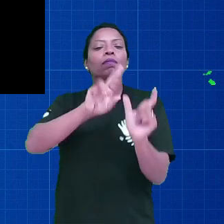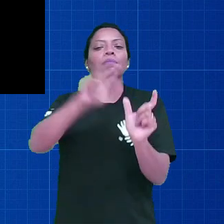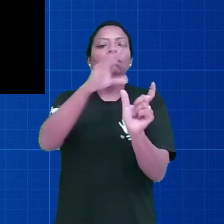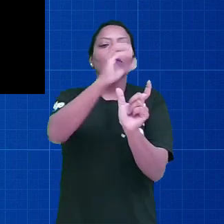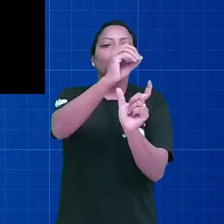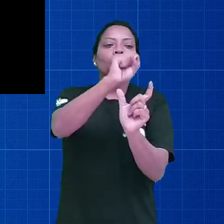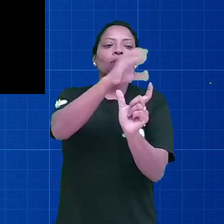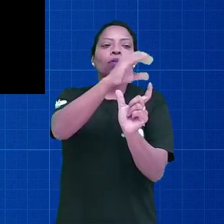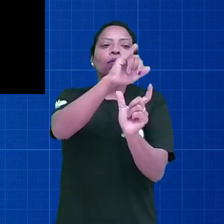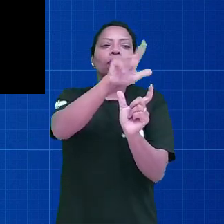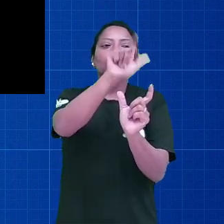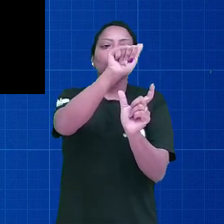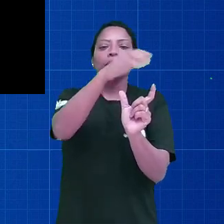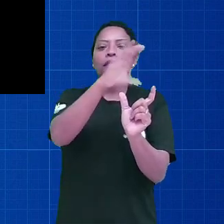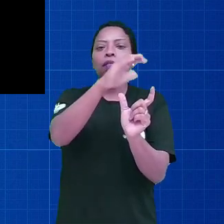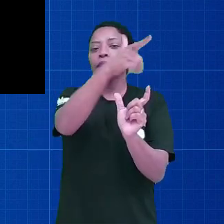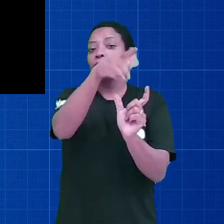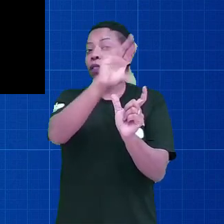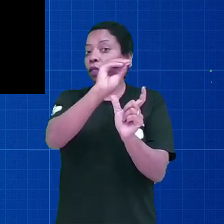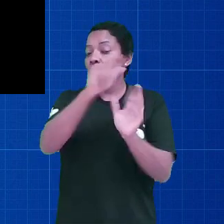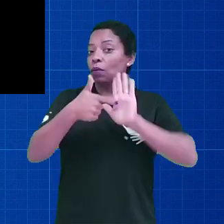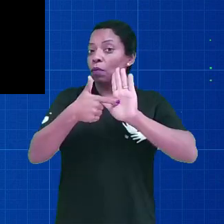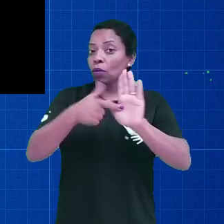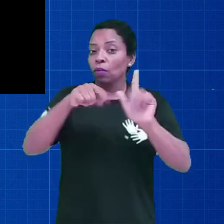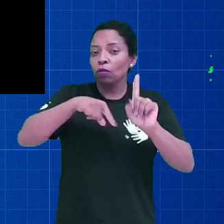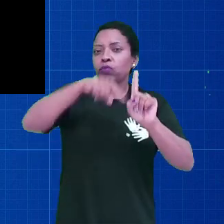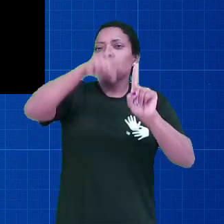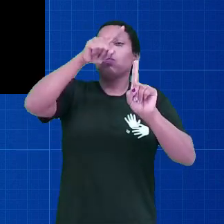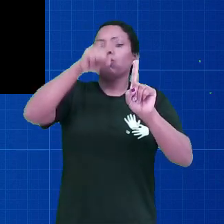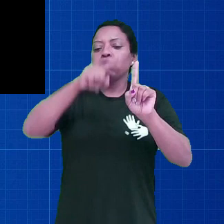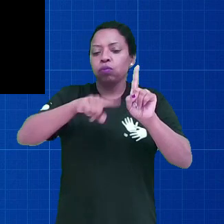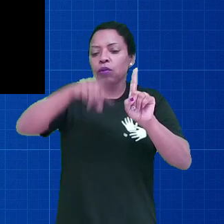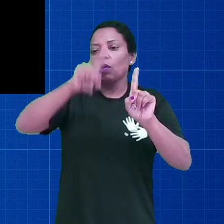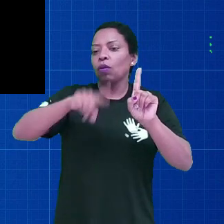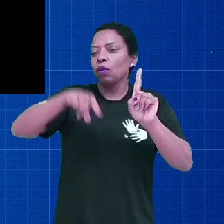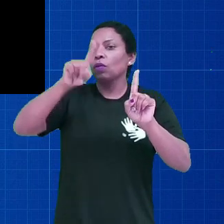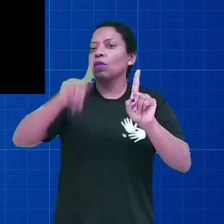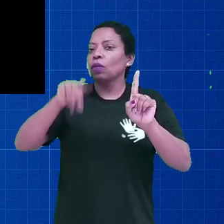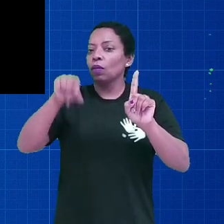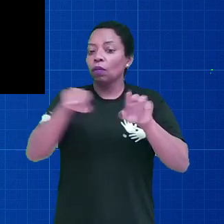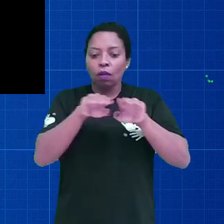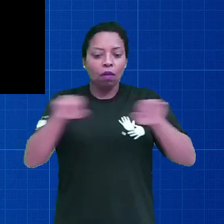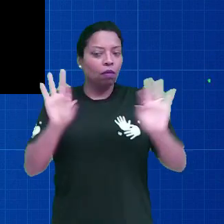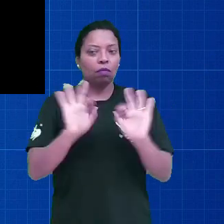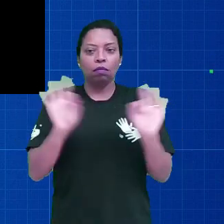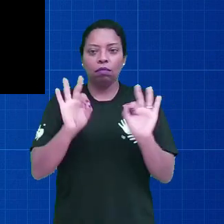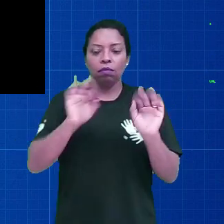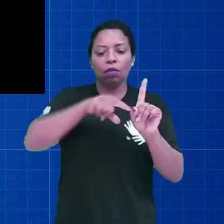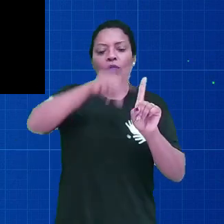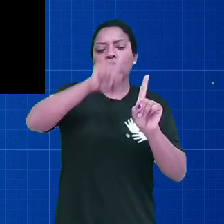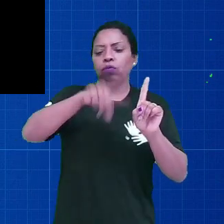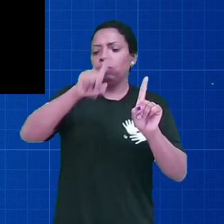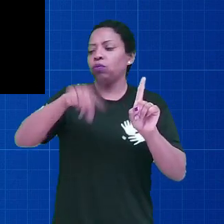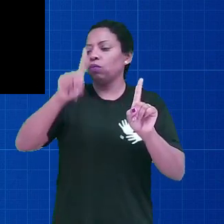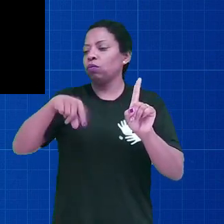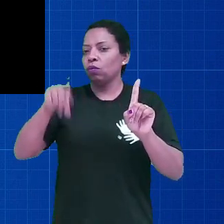porque oscilação mostra que sobe e que desce, né? Que é uma constante, que é como se fosse um ciclo, né? Como